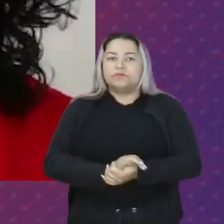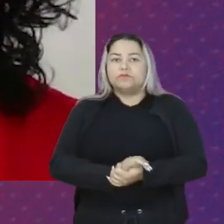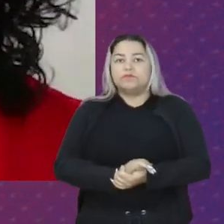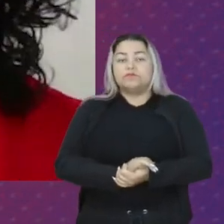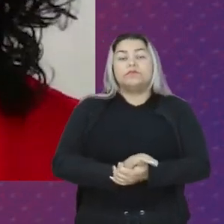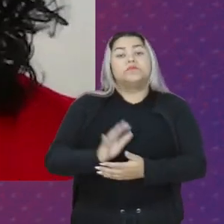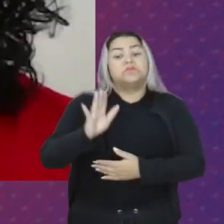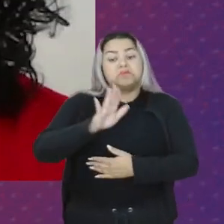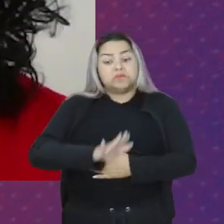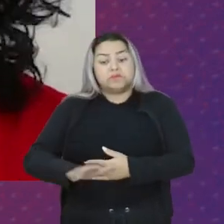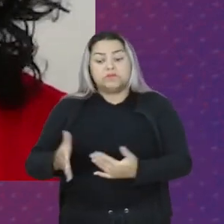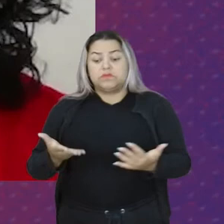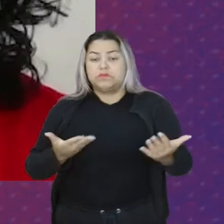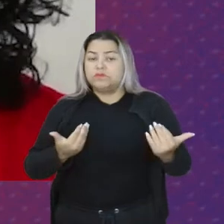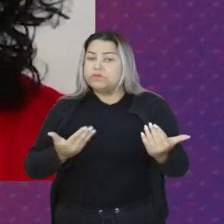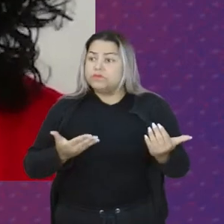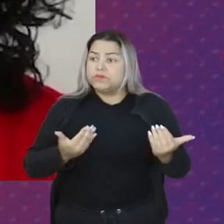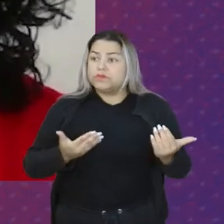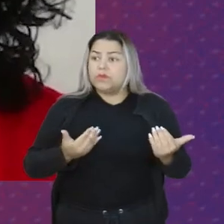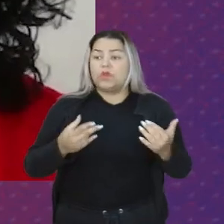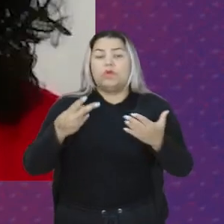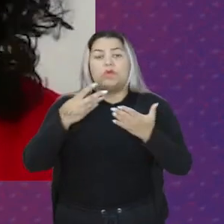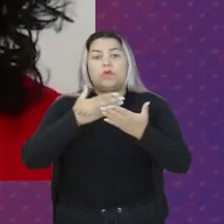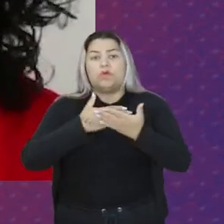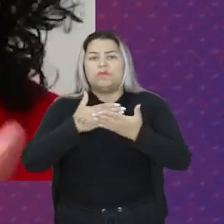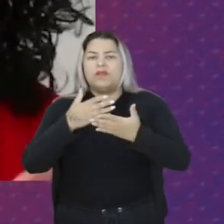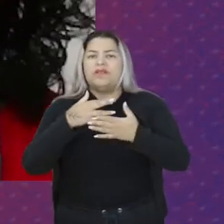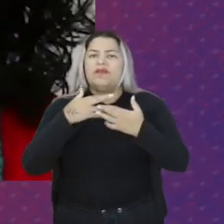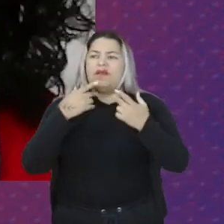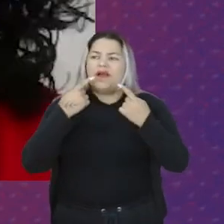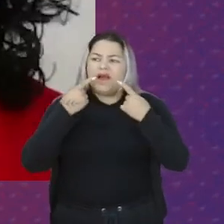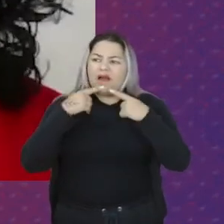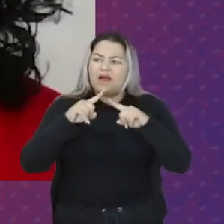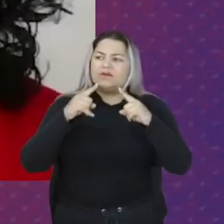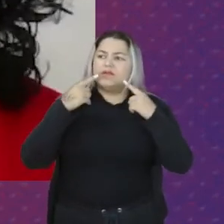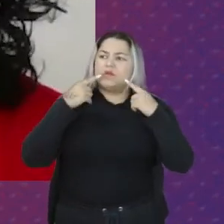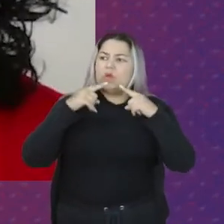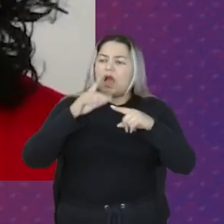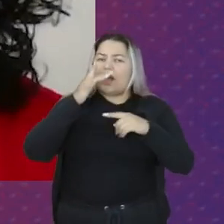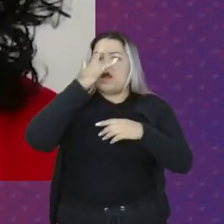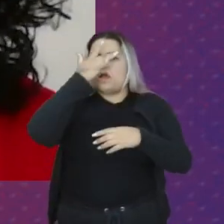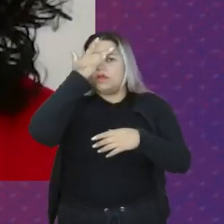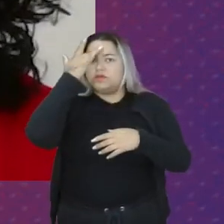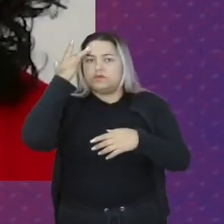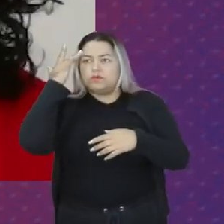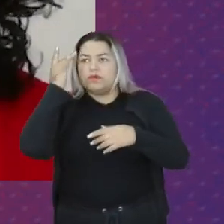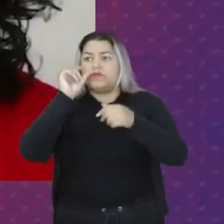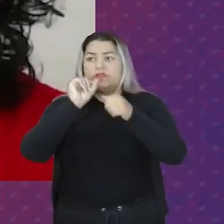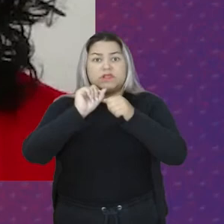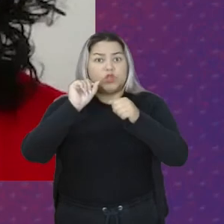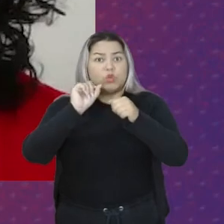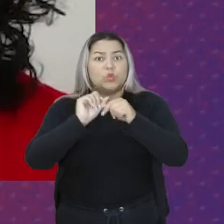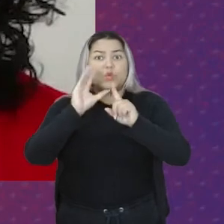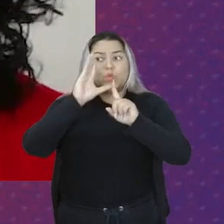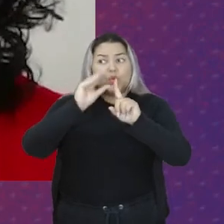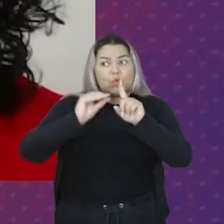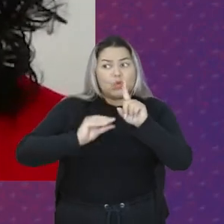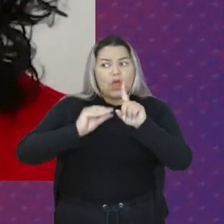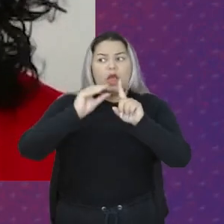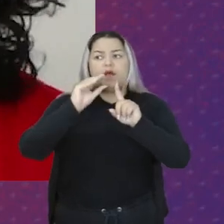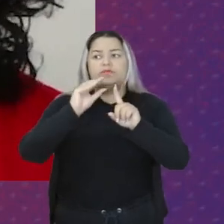a criança ou adolescente começa a reclamar com essa pessoa que está provocando um abuso